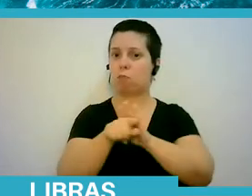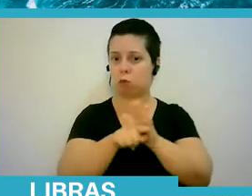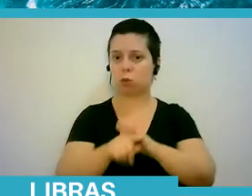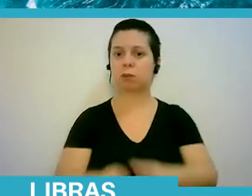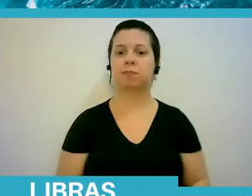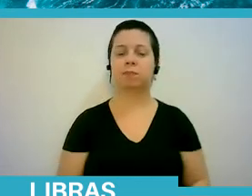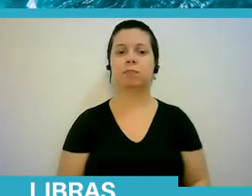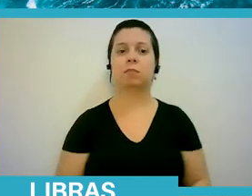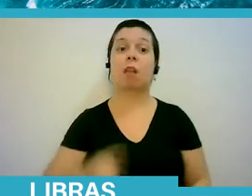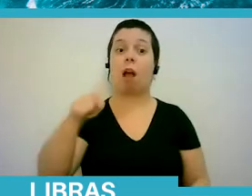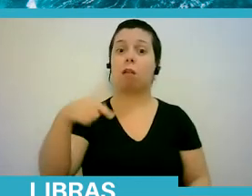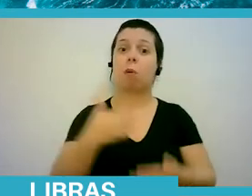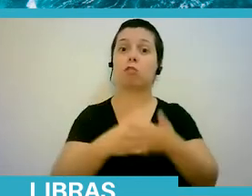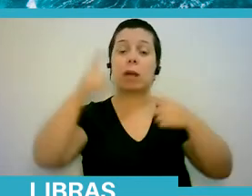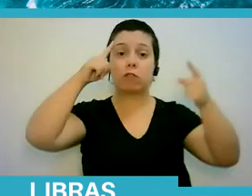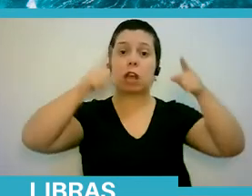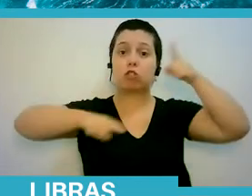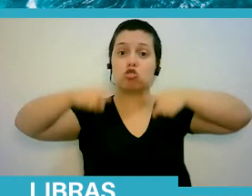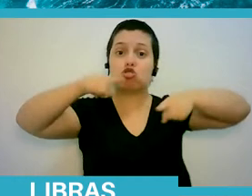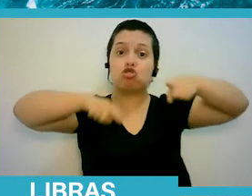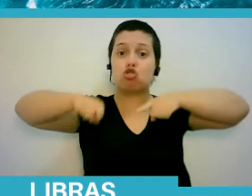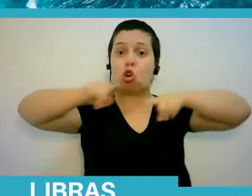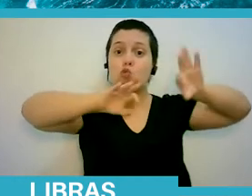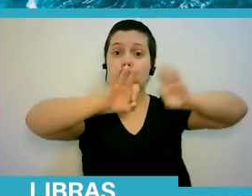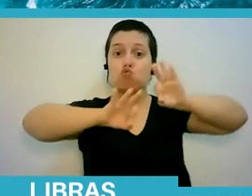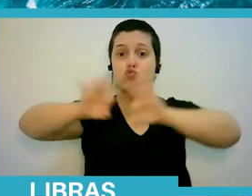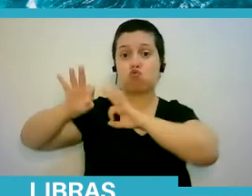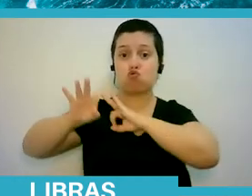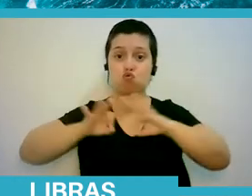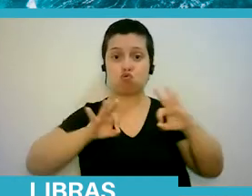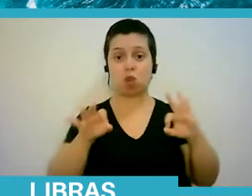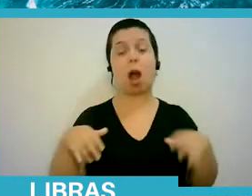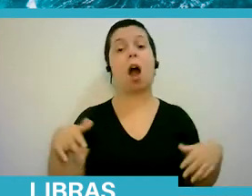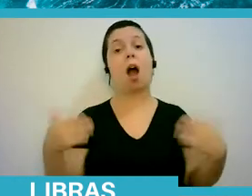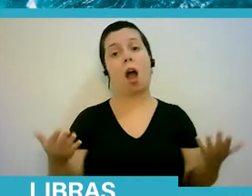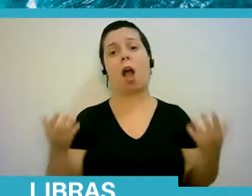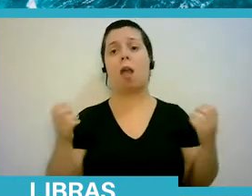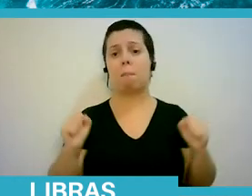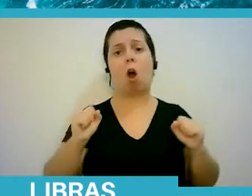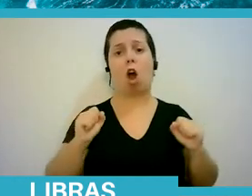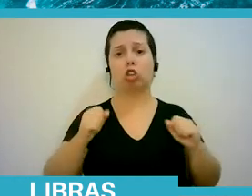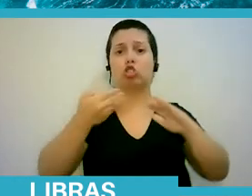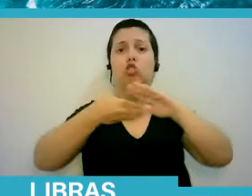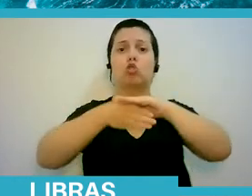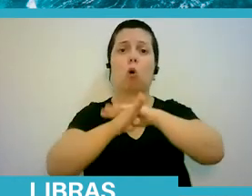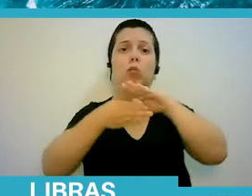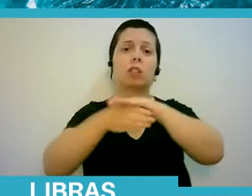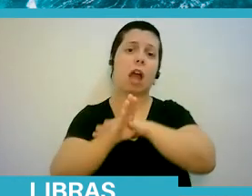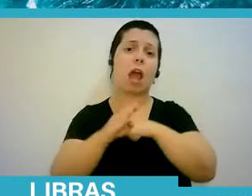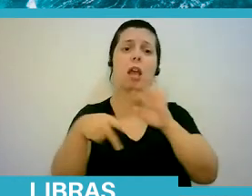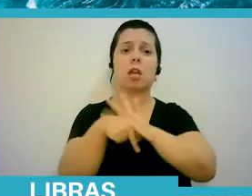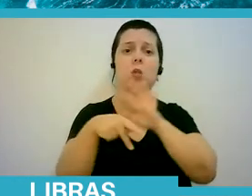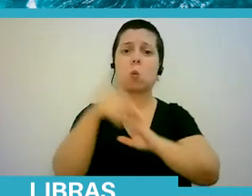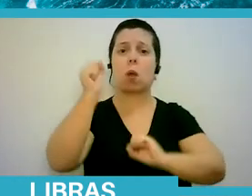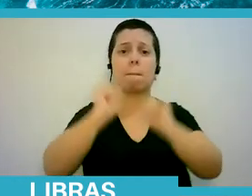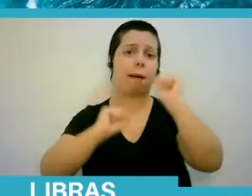você vai começar a gerir aquele seu negócio. E aí sim você pode trazer aqui vários conceitos de empreendedorismo, formas de